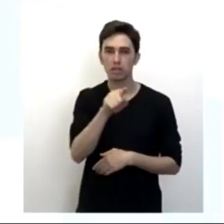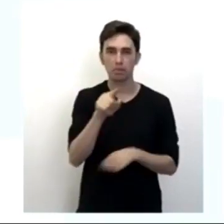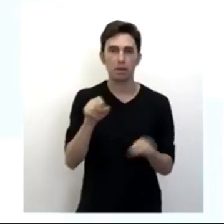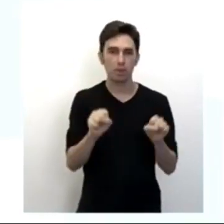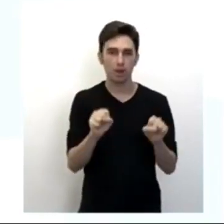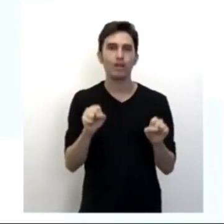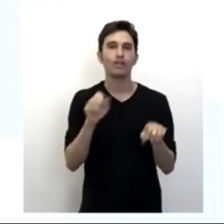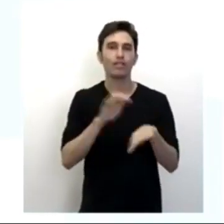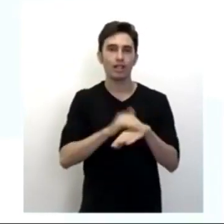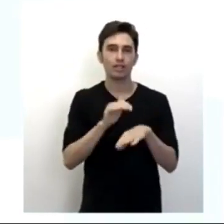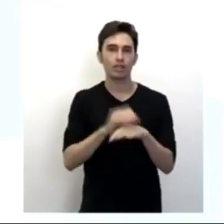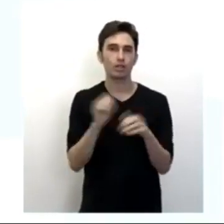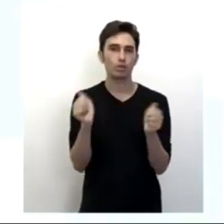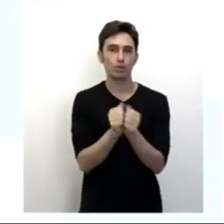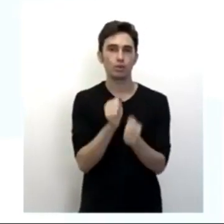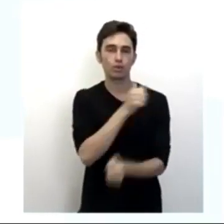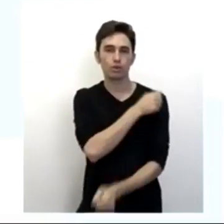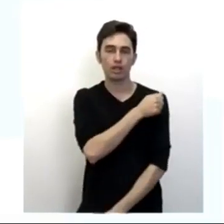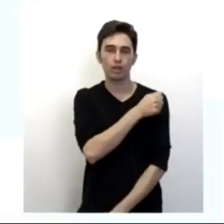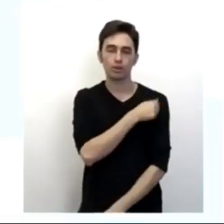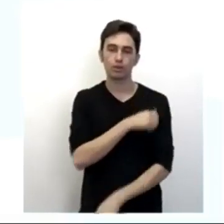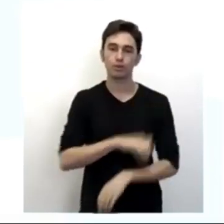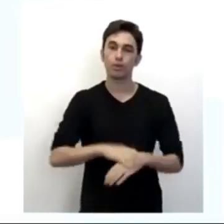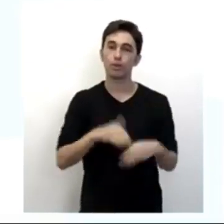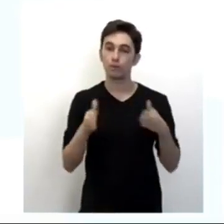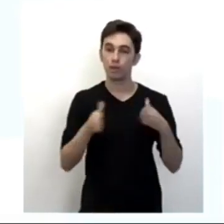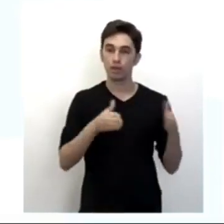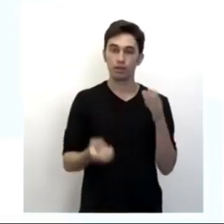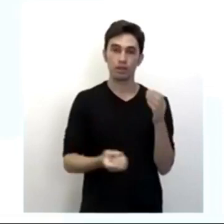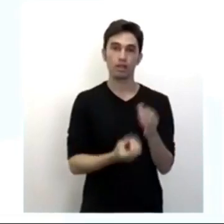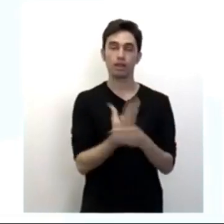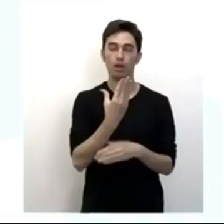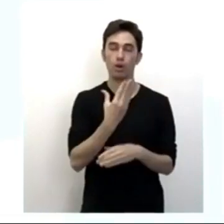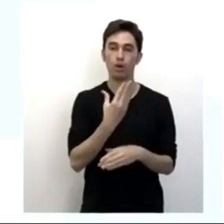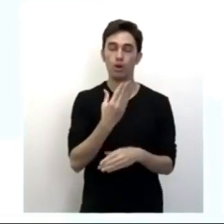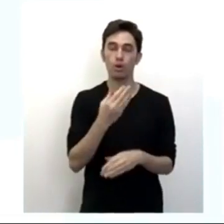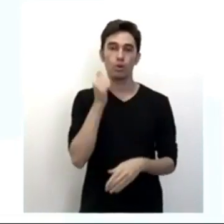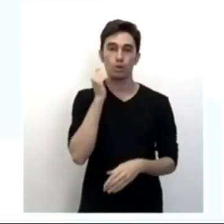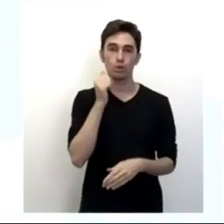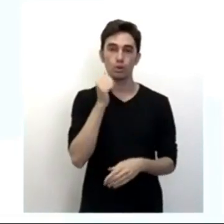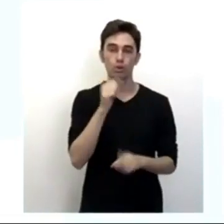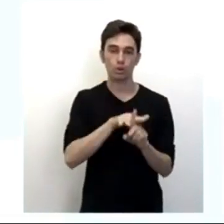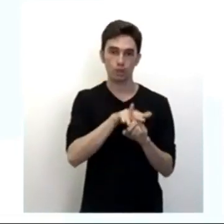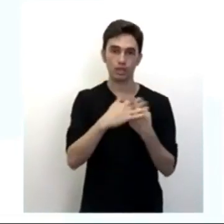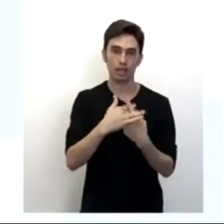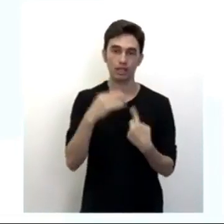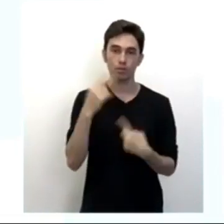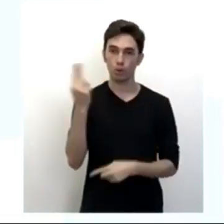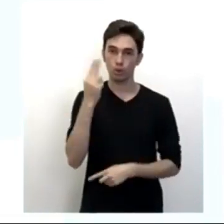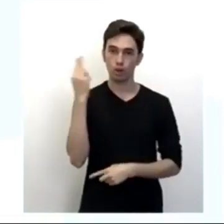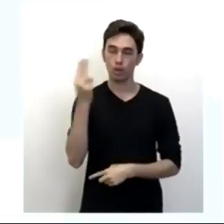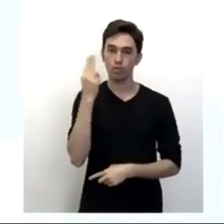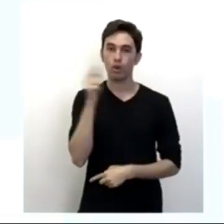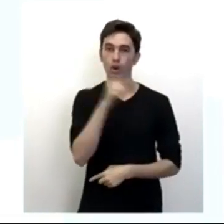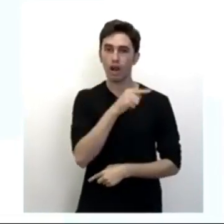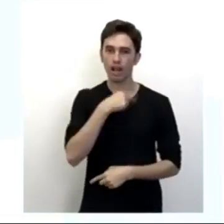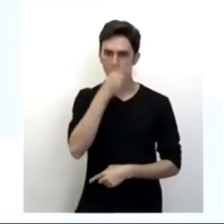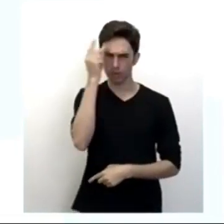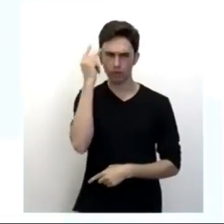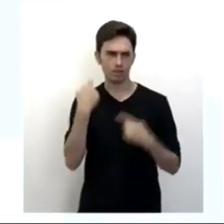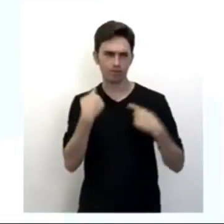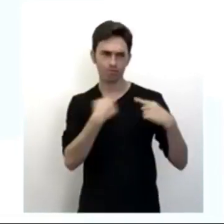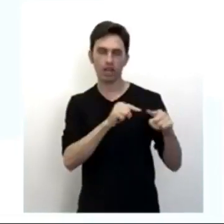seus estudantes. Na época que surgiu o socialismo utópico, os seus opositores chamavam-no